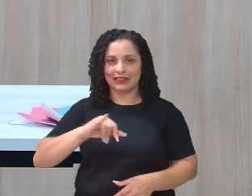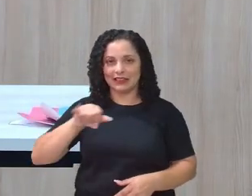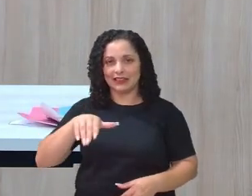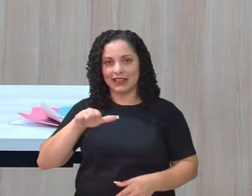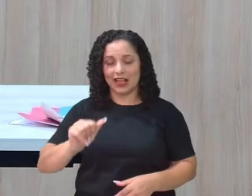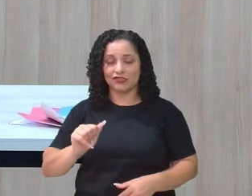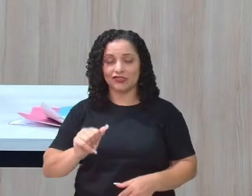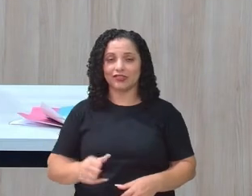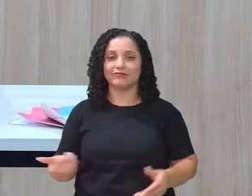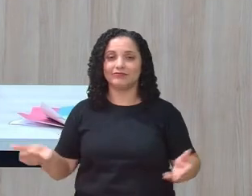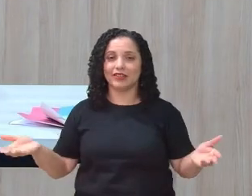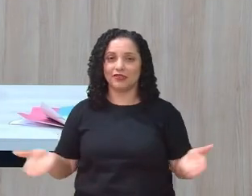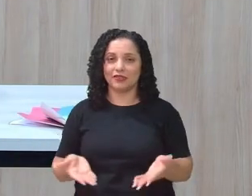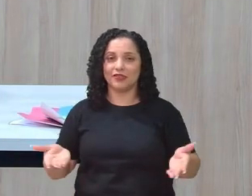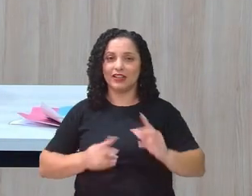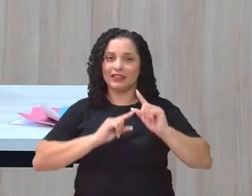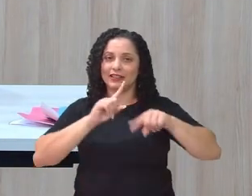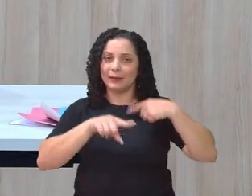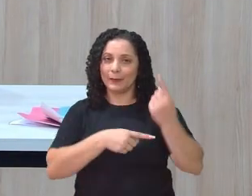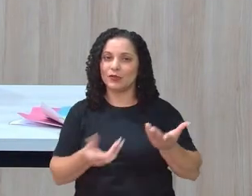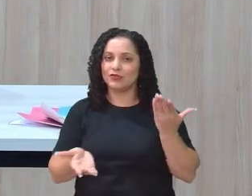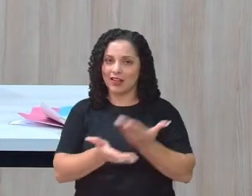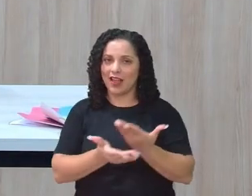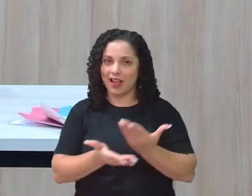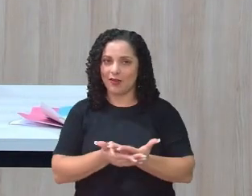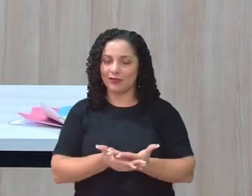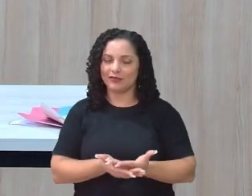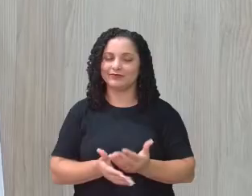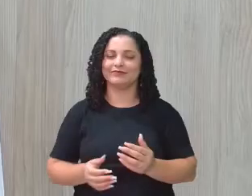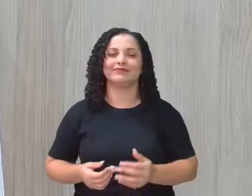vocês e a gente se encontra na nossa próxima aula.